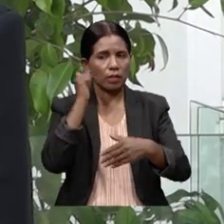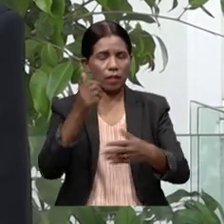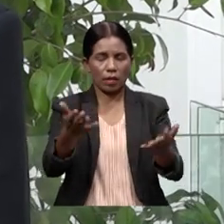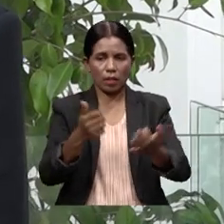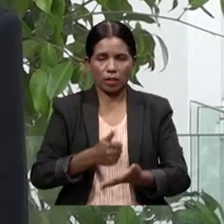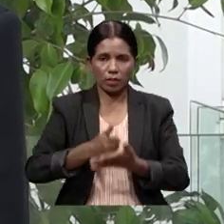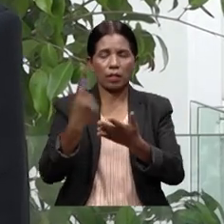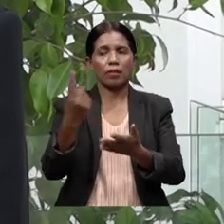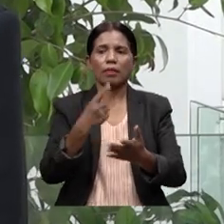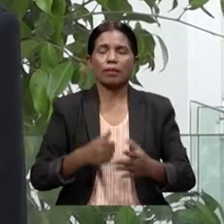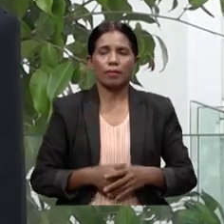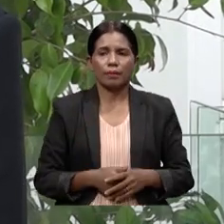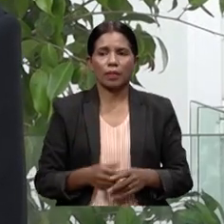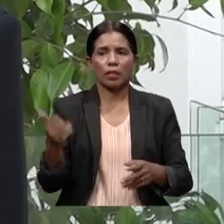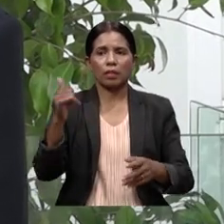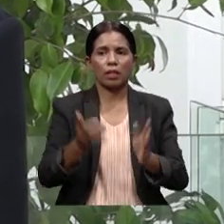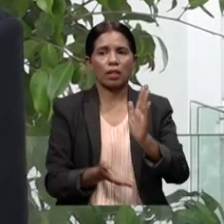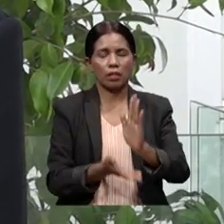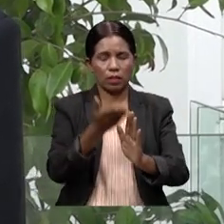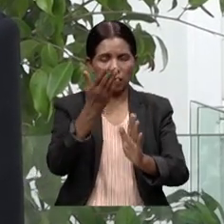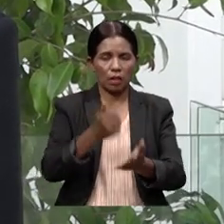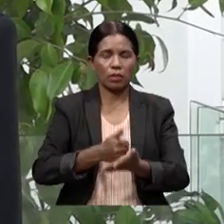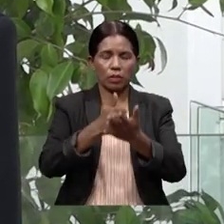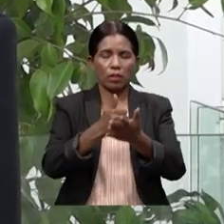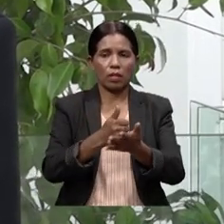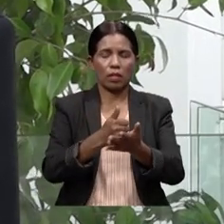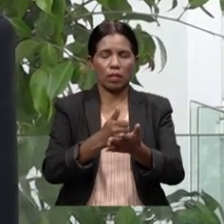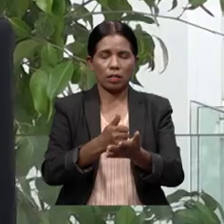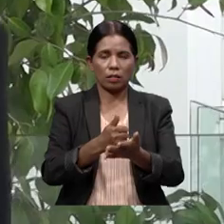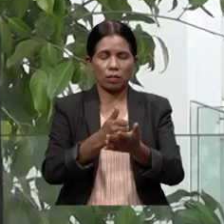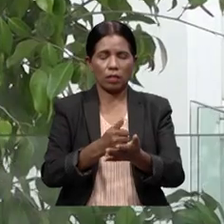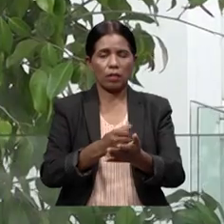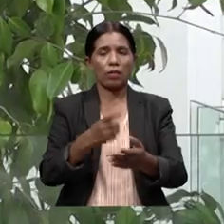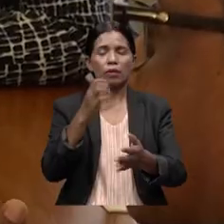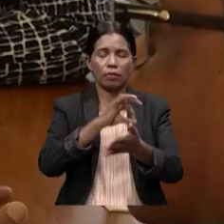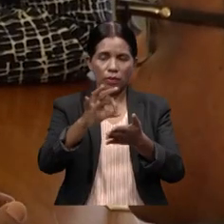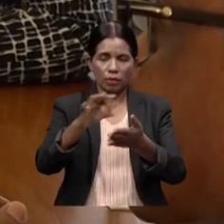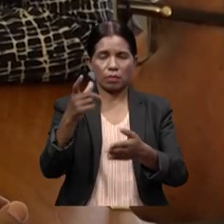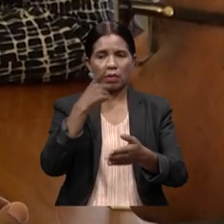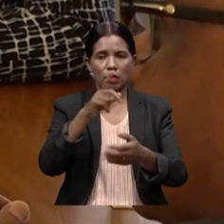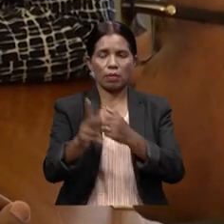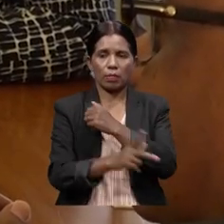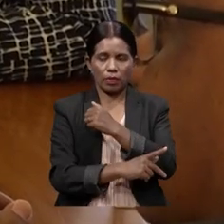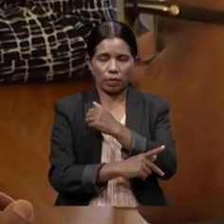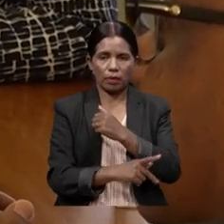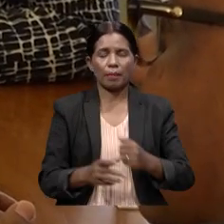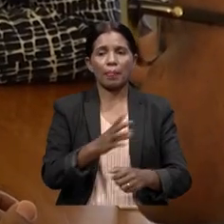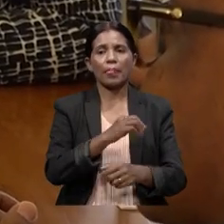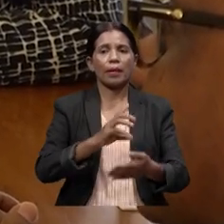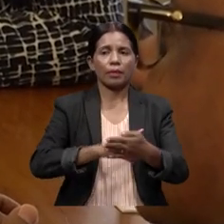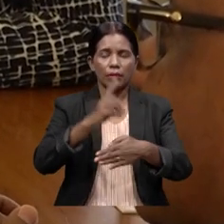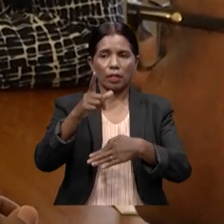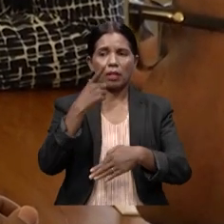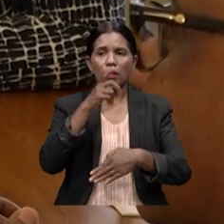FATIN, e se ela sai ajuda na FATIN, ele é formação da língua portuguesa. Presidente Camões Atete, em desenvolvimento da